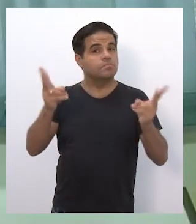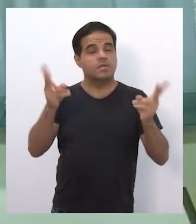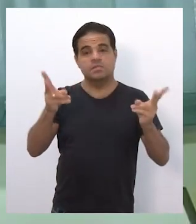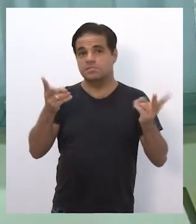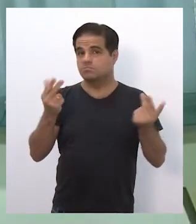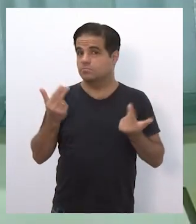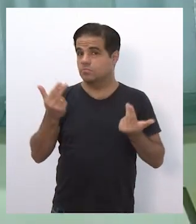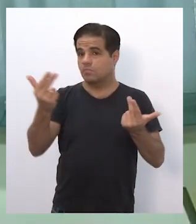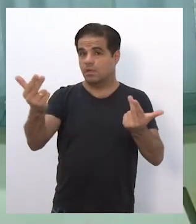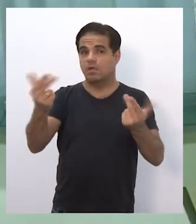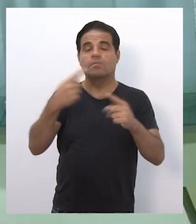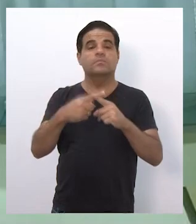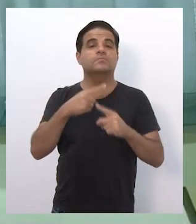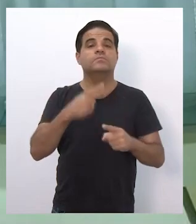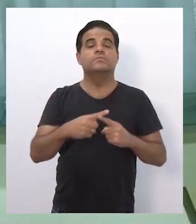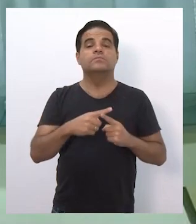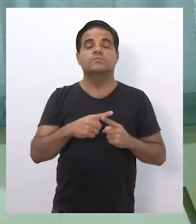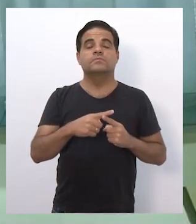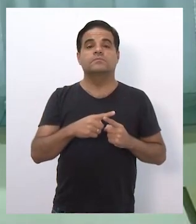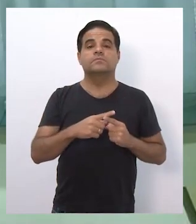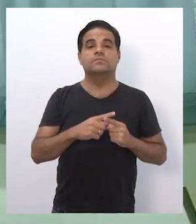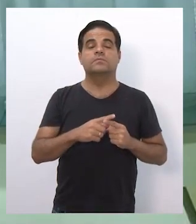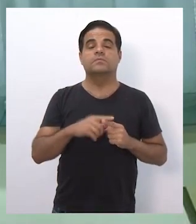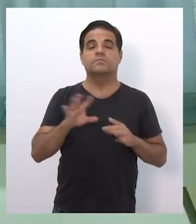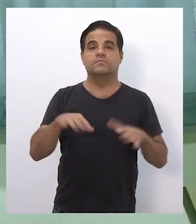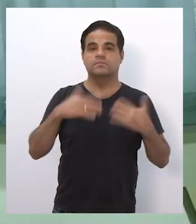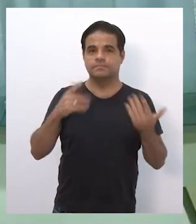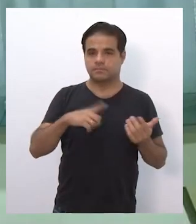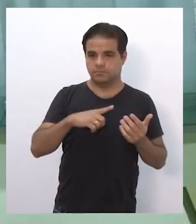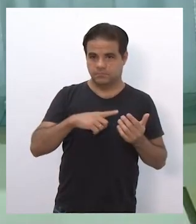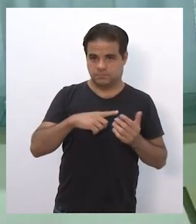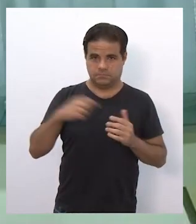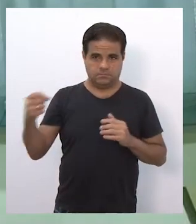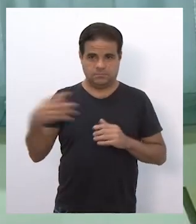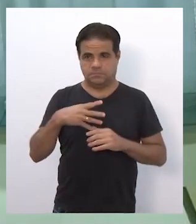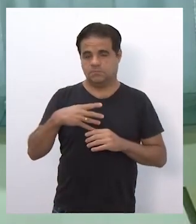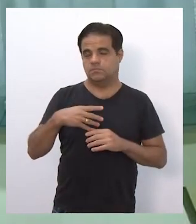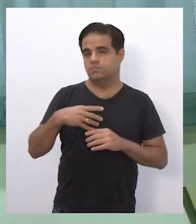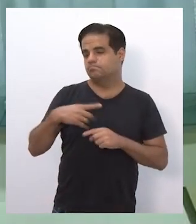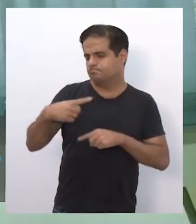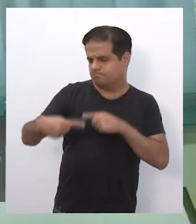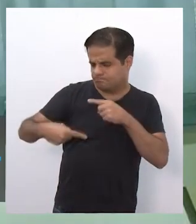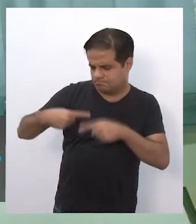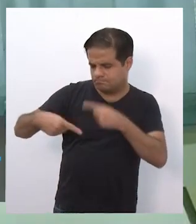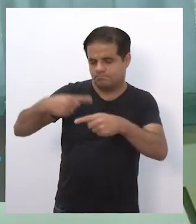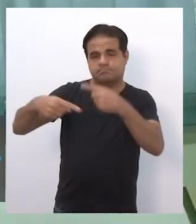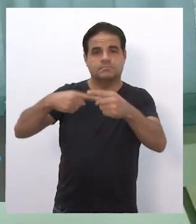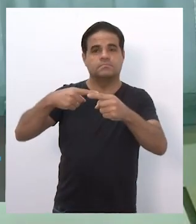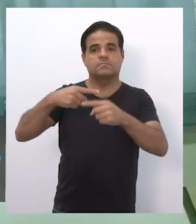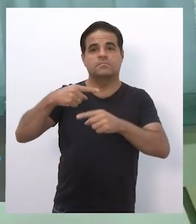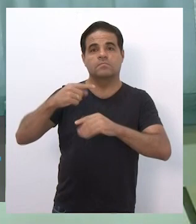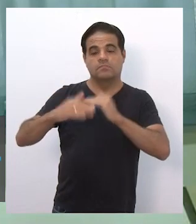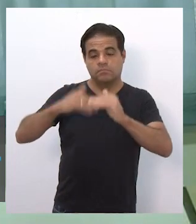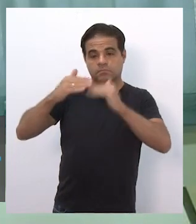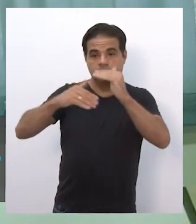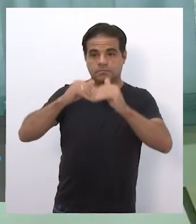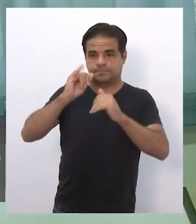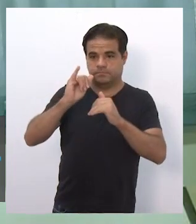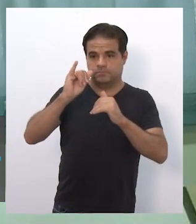tá? Porque acontece, quando você tem uma nova geração de processadores, no caso da